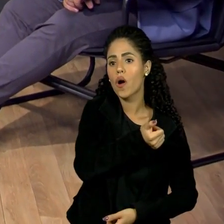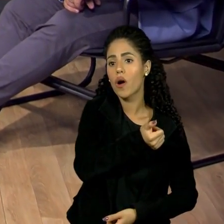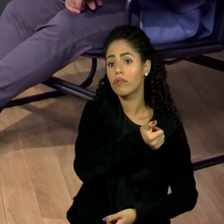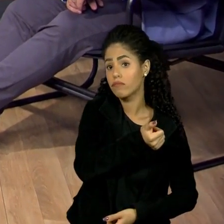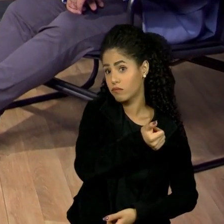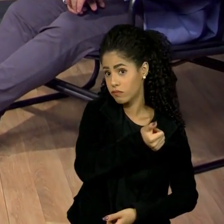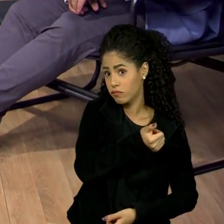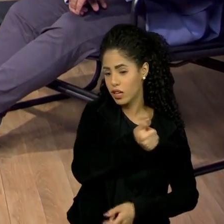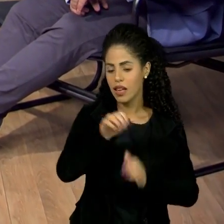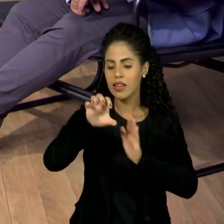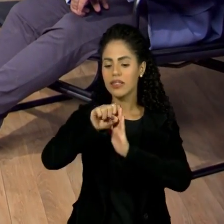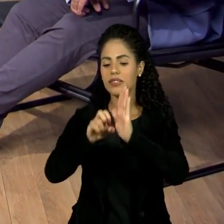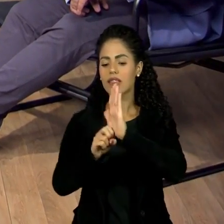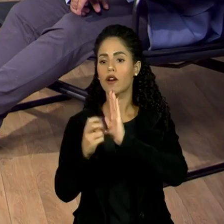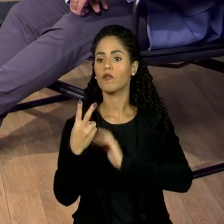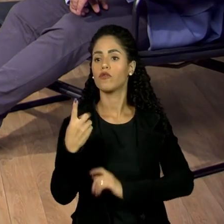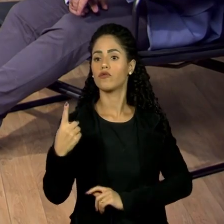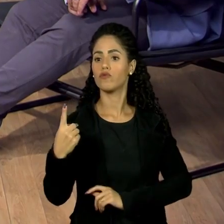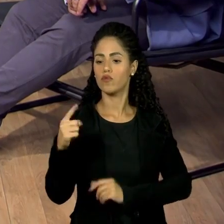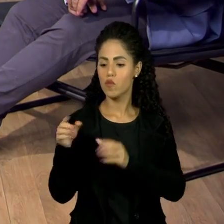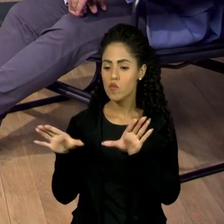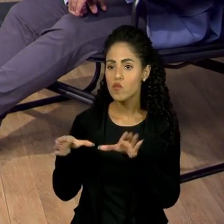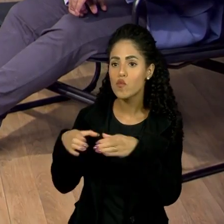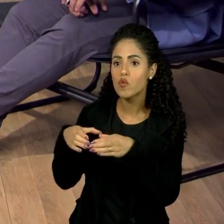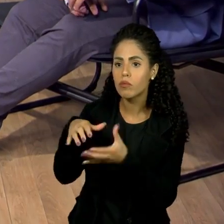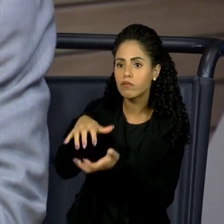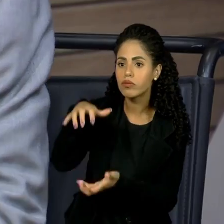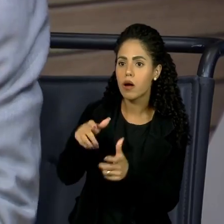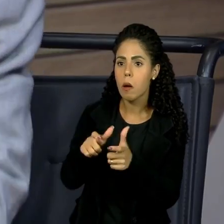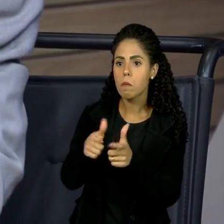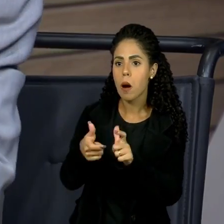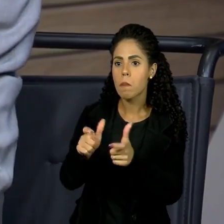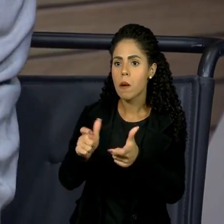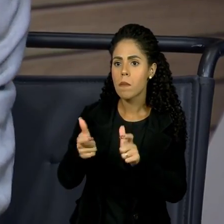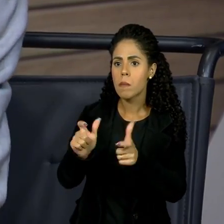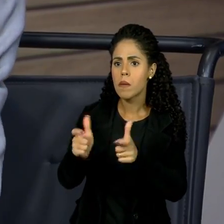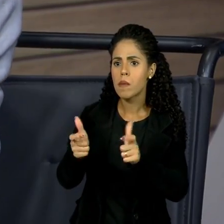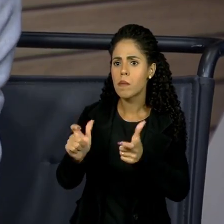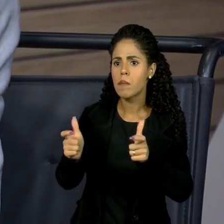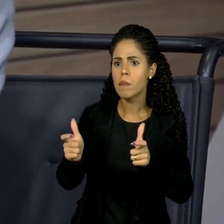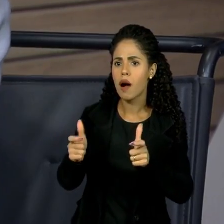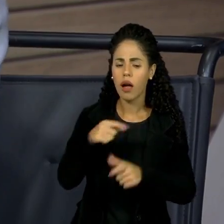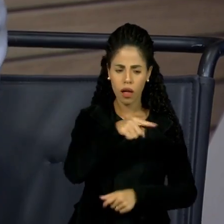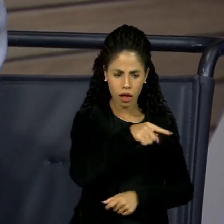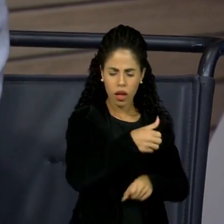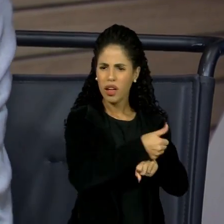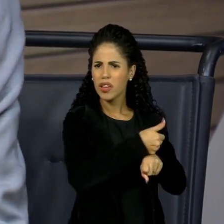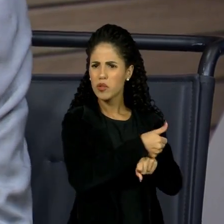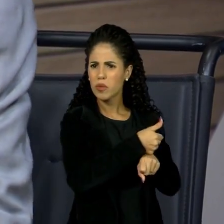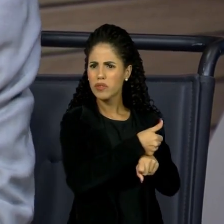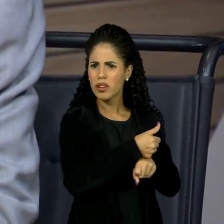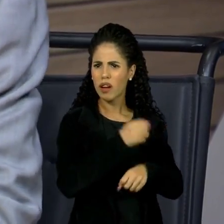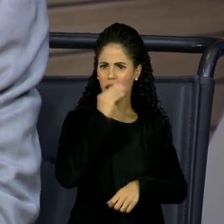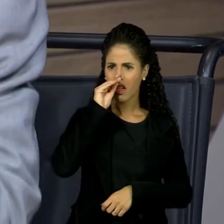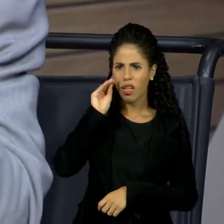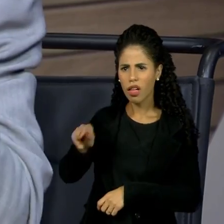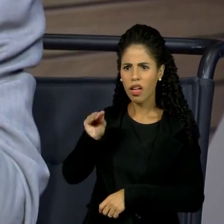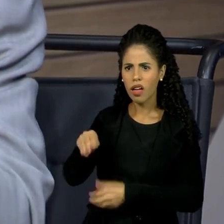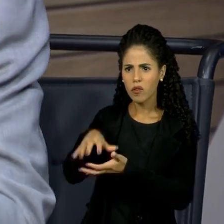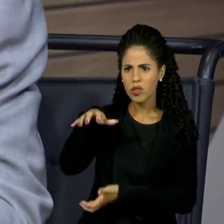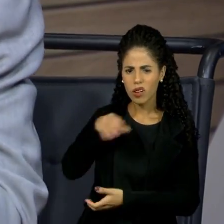século XXI, em que o grupo de idosos vai aumentar e a profissional continua ignorando,